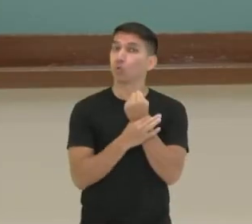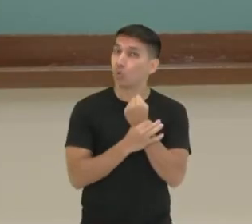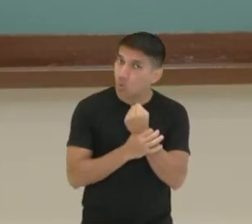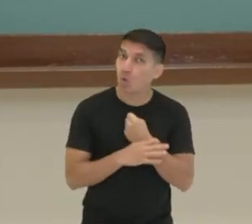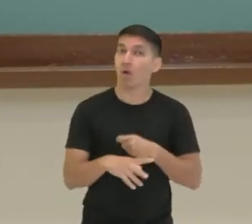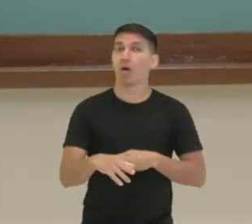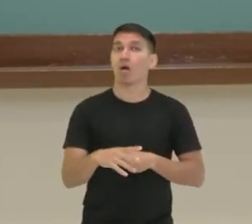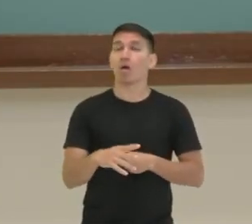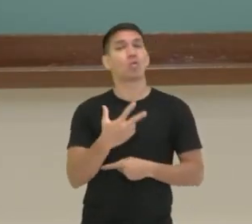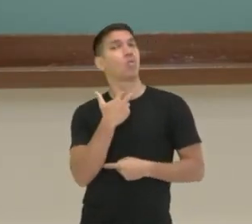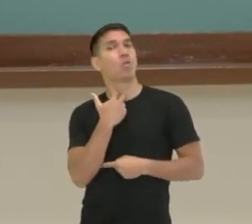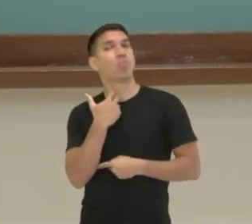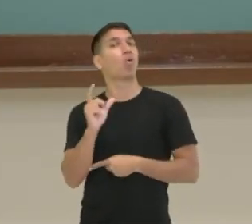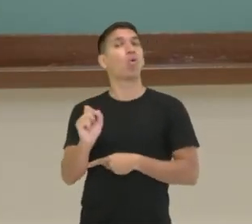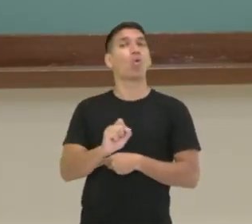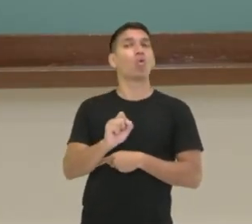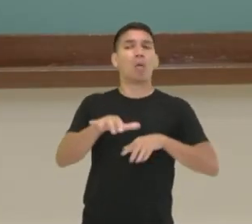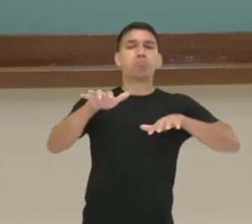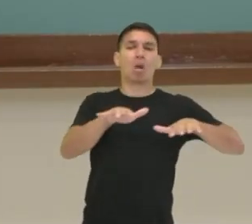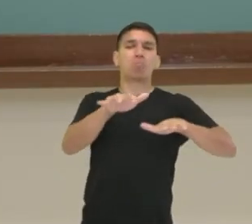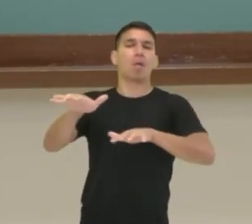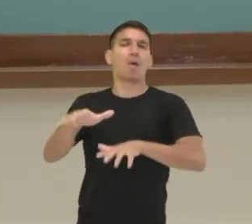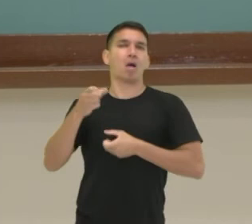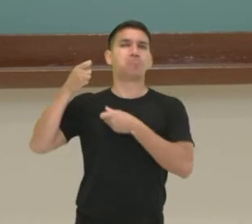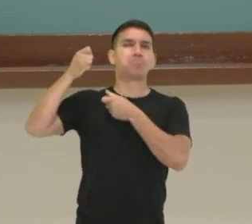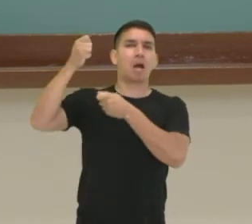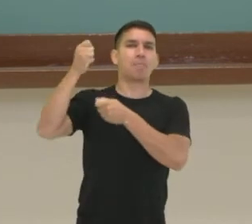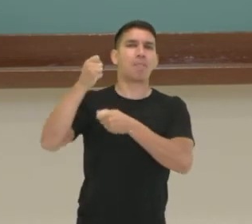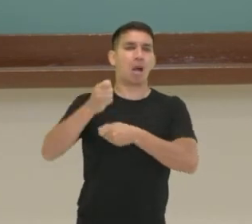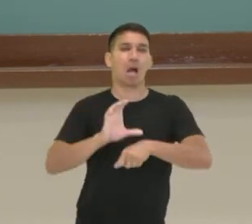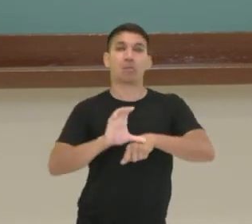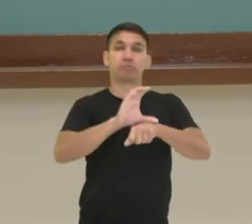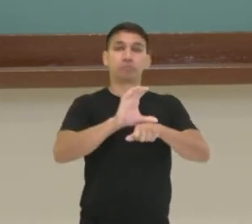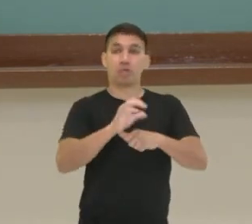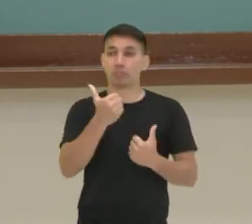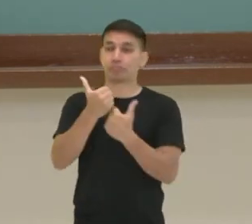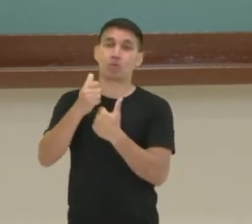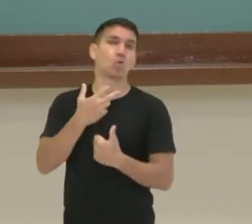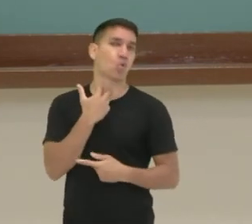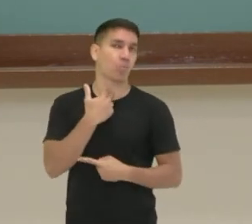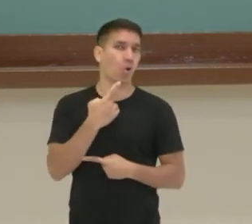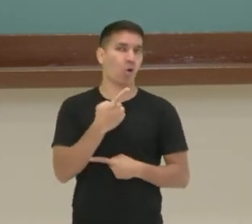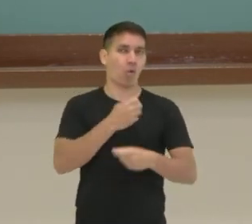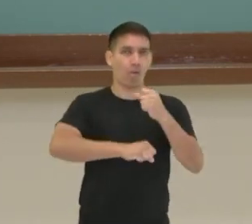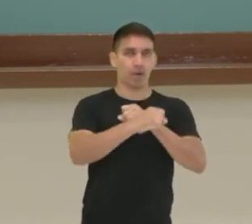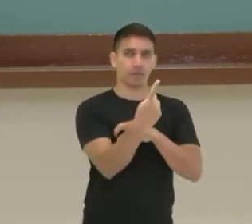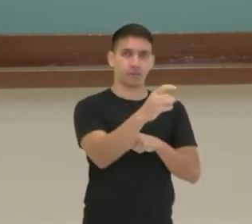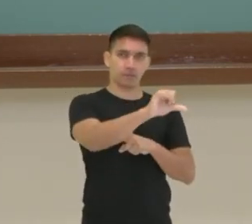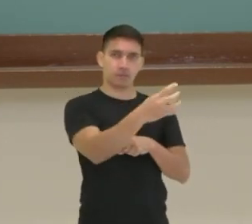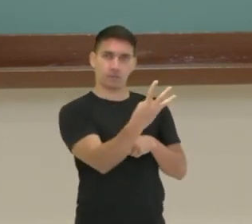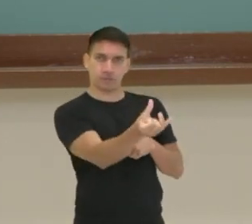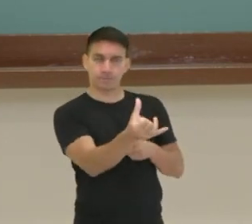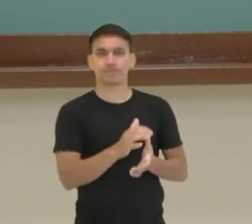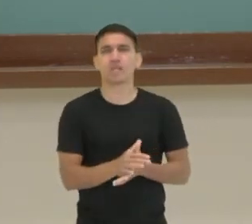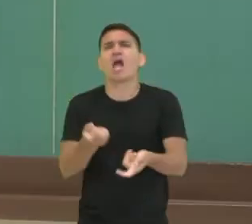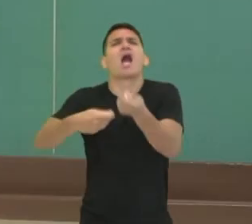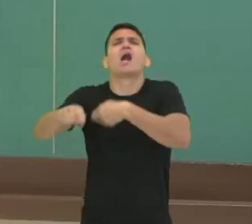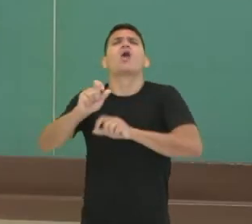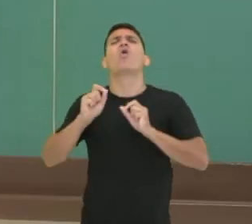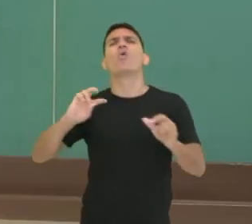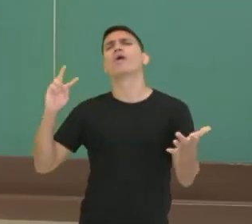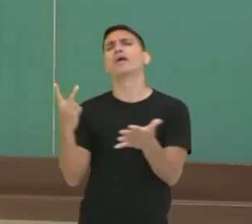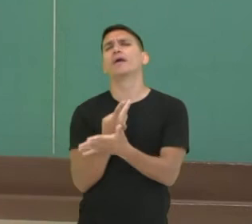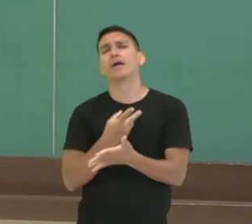seu direito à greve legitimado pela Constituição de 1946. E na economia, qual que vai ser o